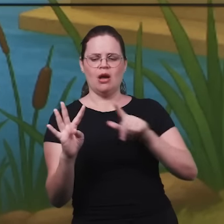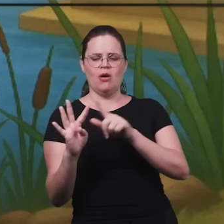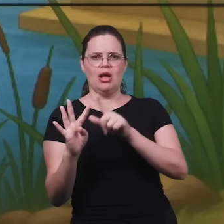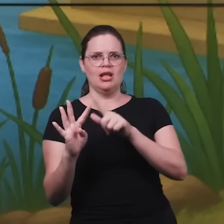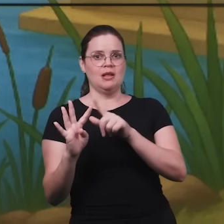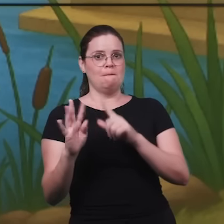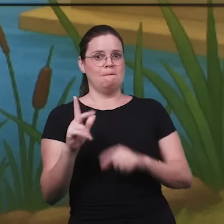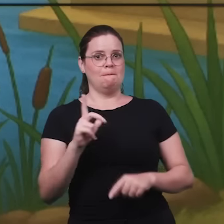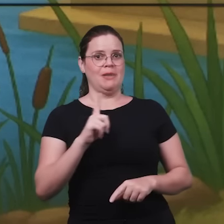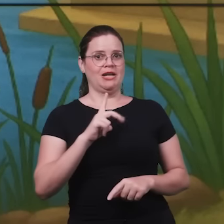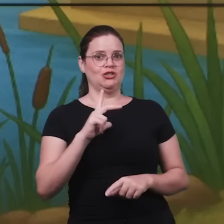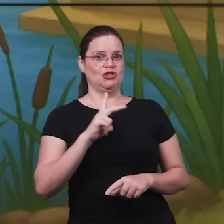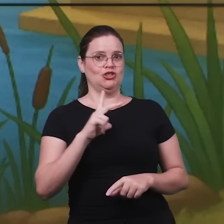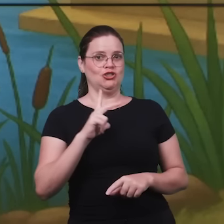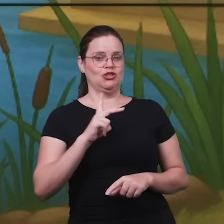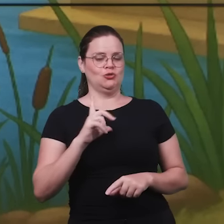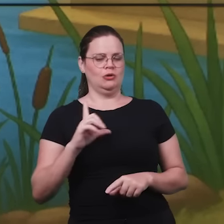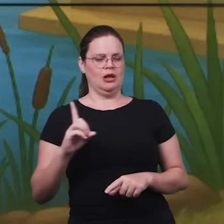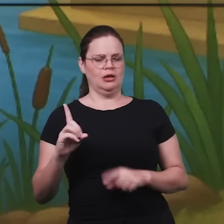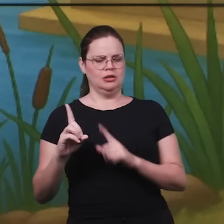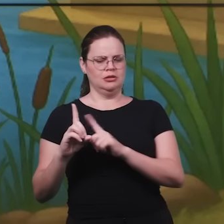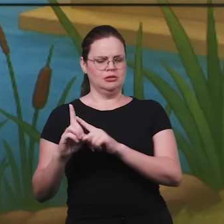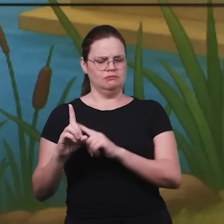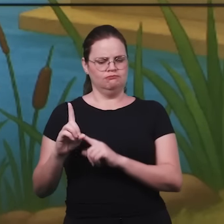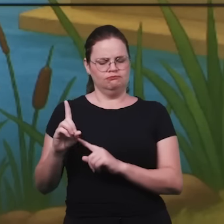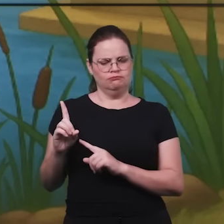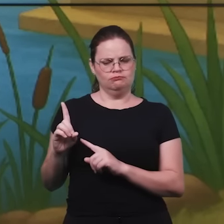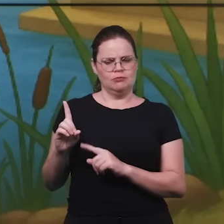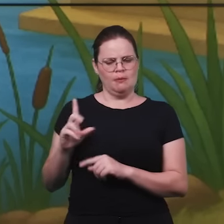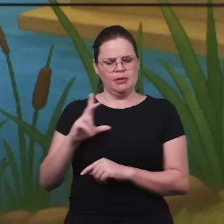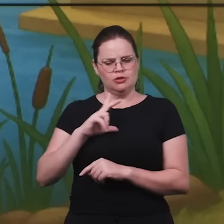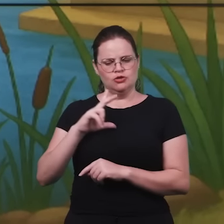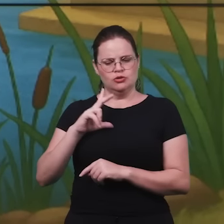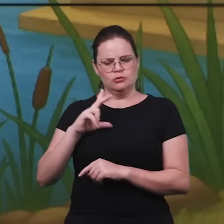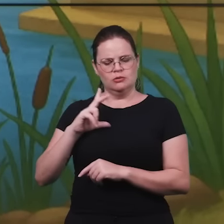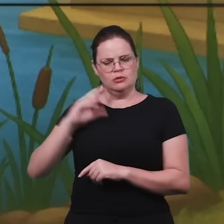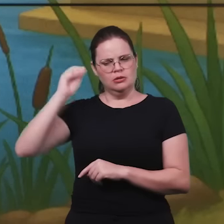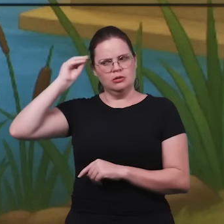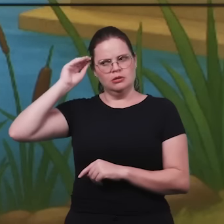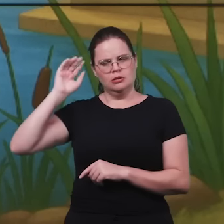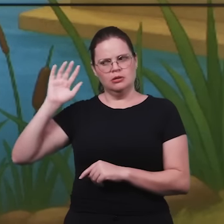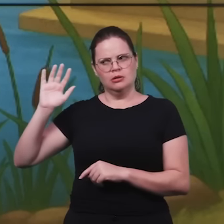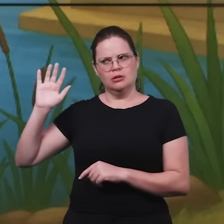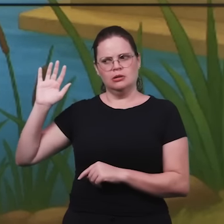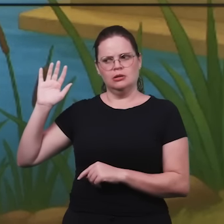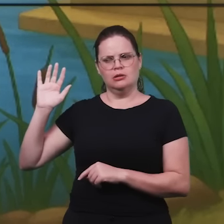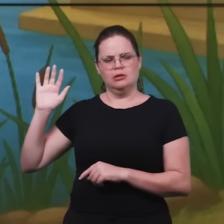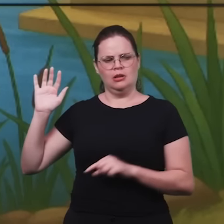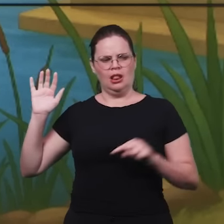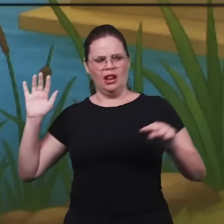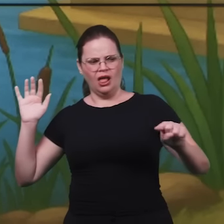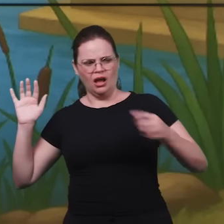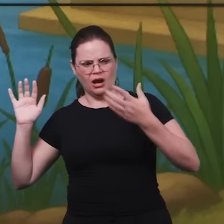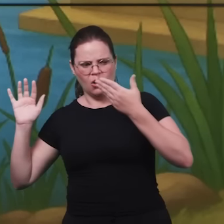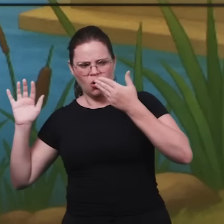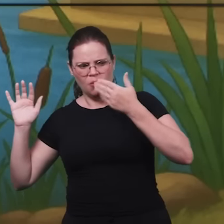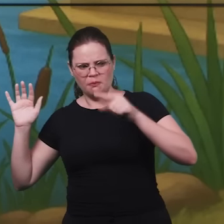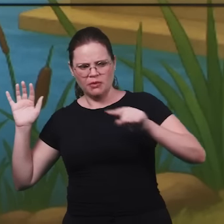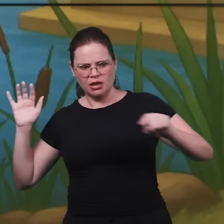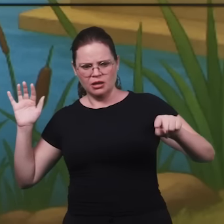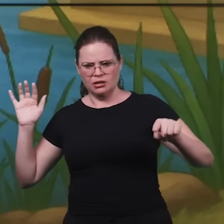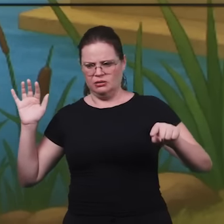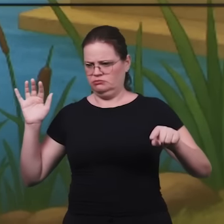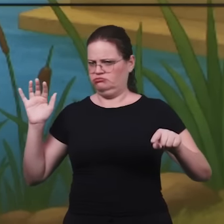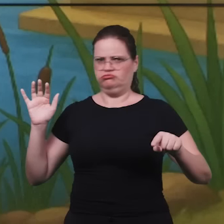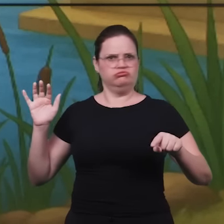muito importante. A Bíblia diz que ele assentou em seu coração não se contaminar com a comida do